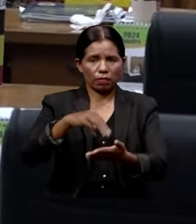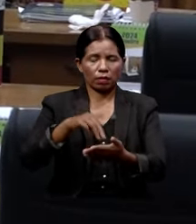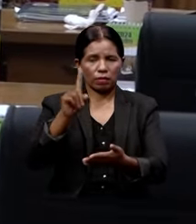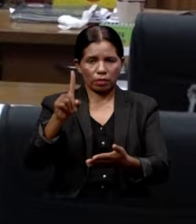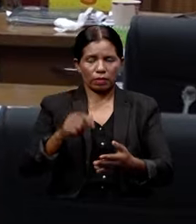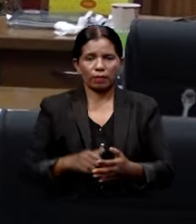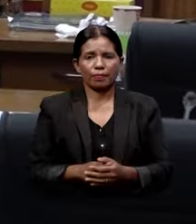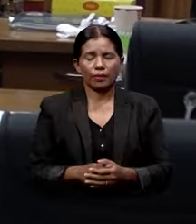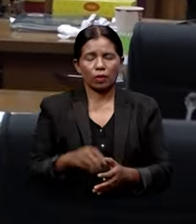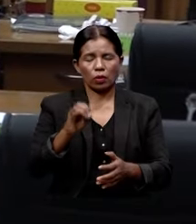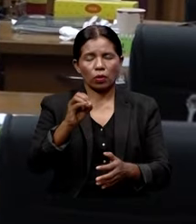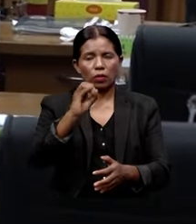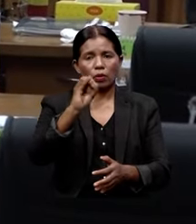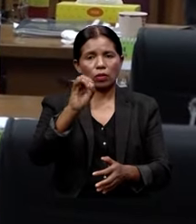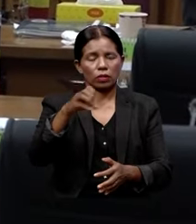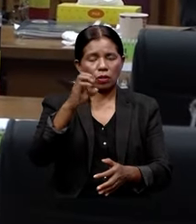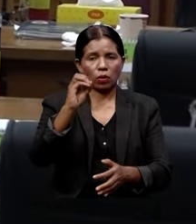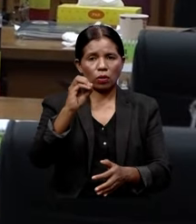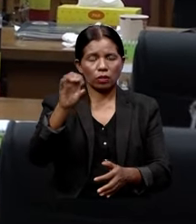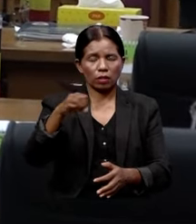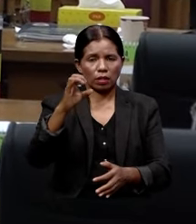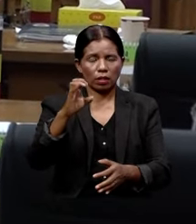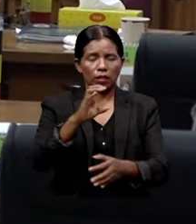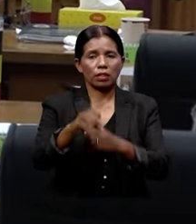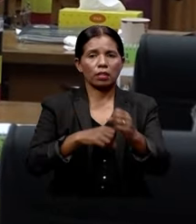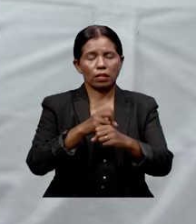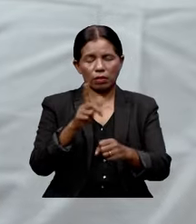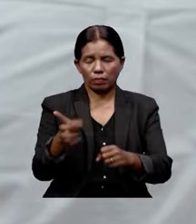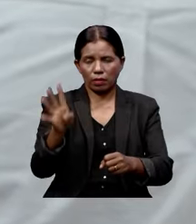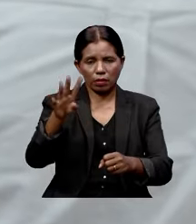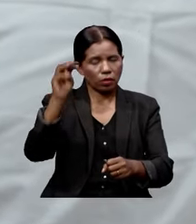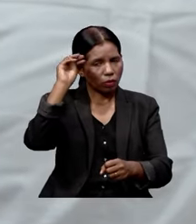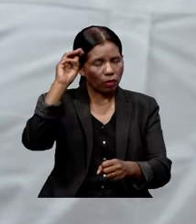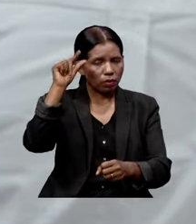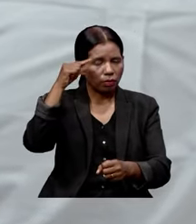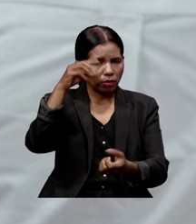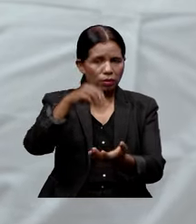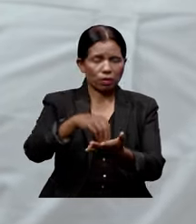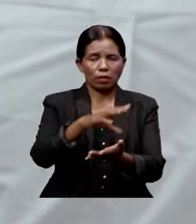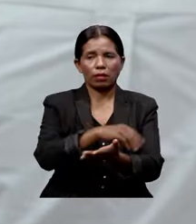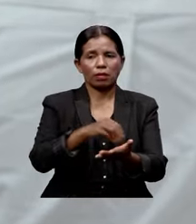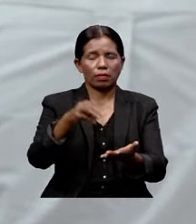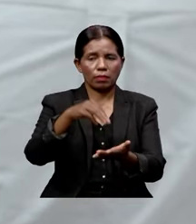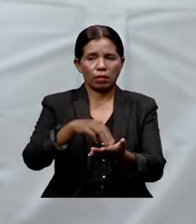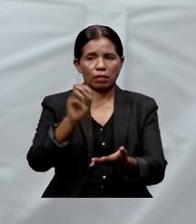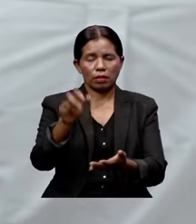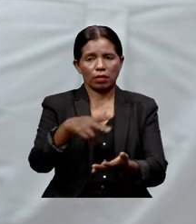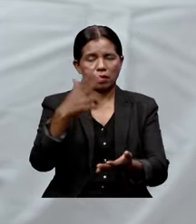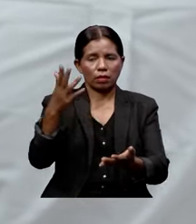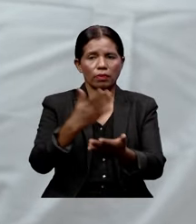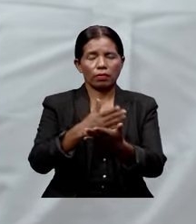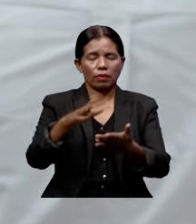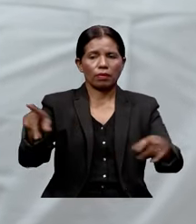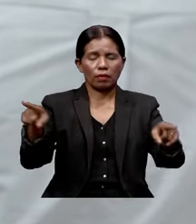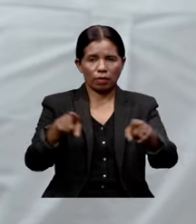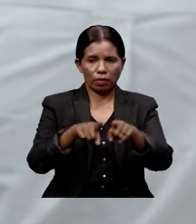En kuantu OZE ba tinang riuraron resin lima governo propoin ba ministerio refere ho montante milyang san resin tolu resin ho di fahe ba kategoria sira